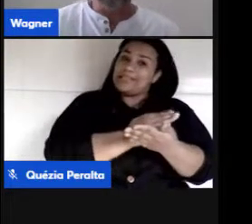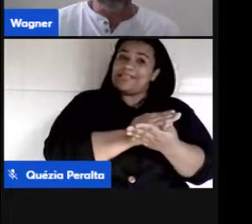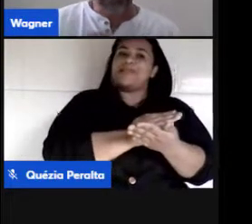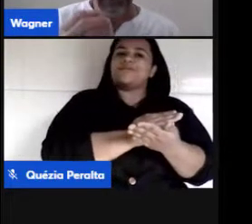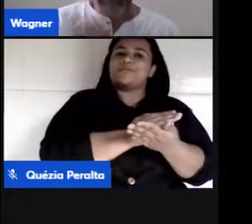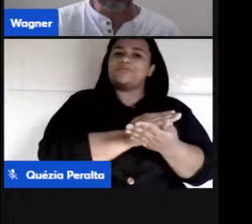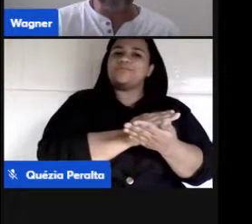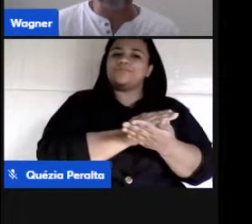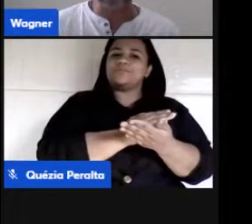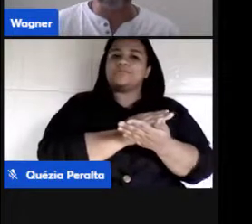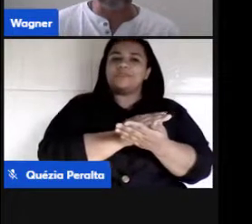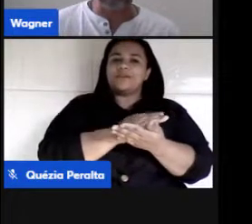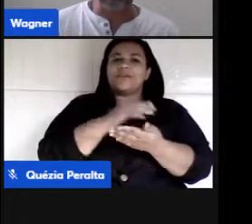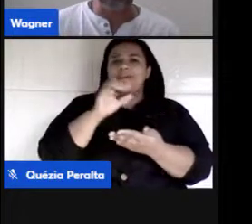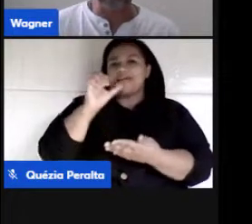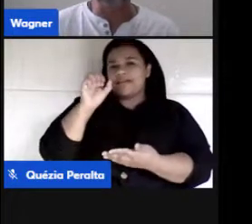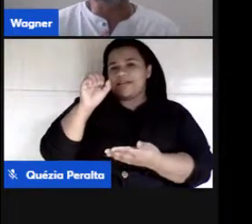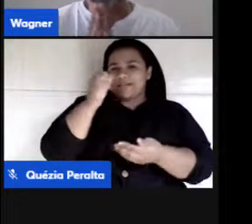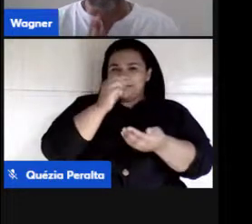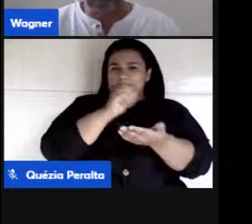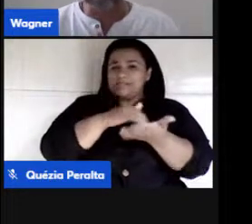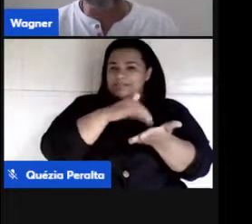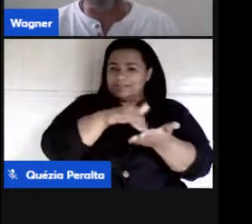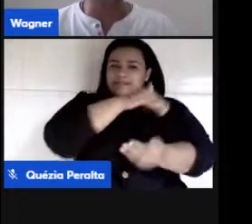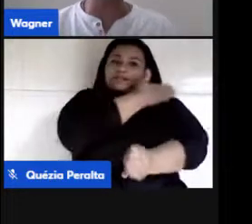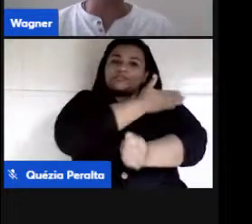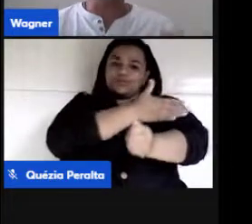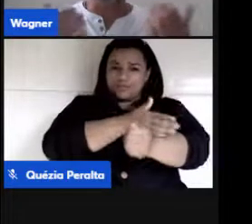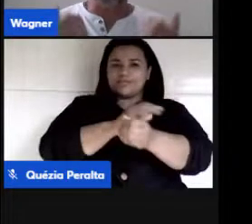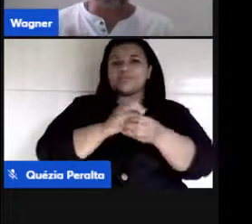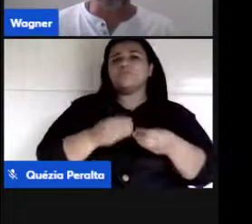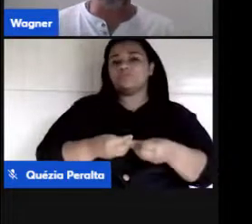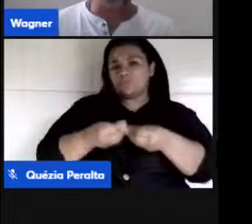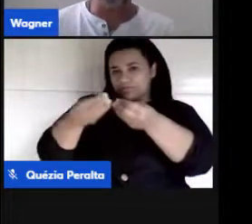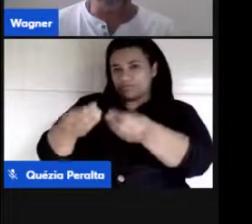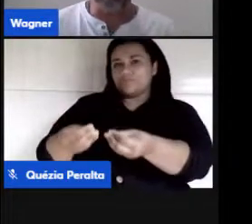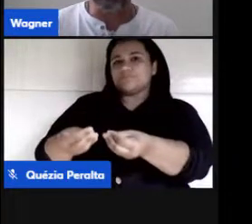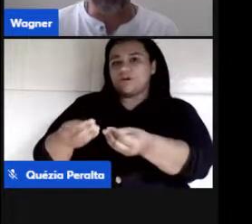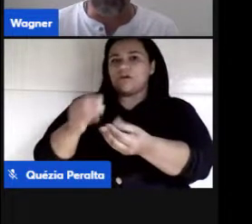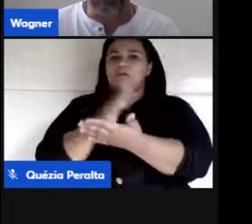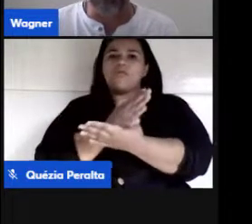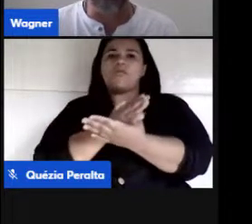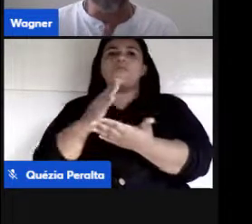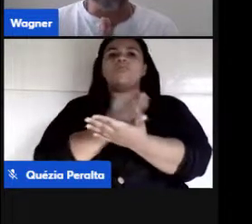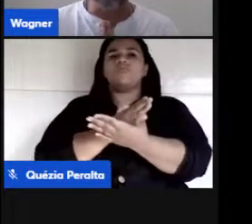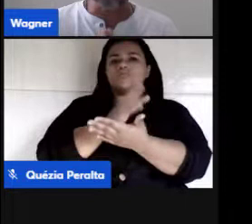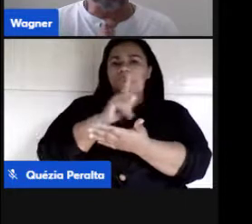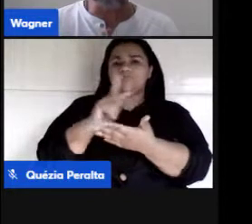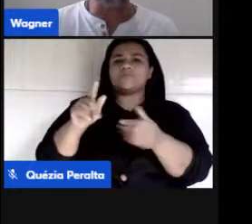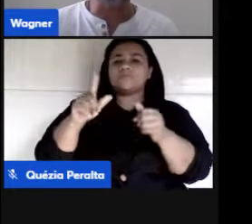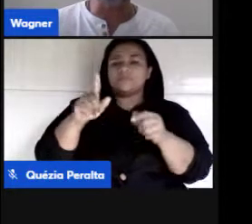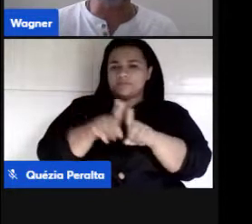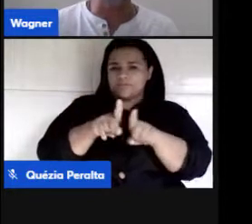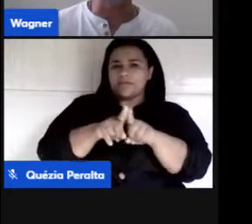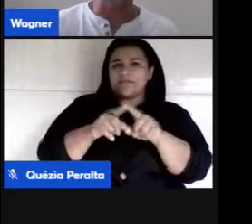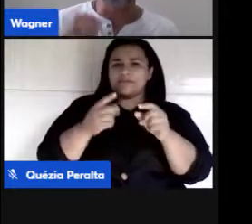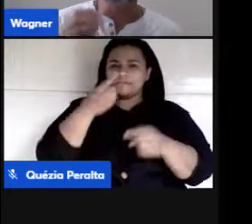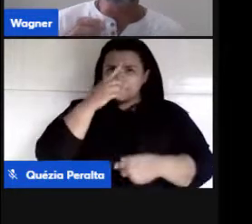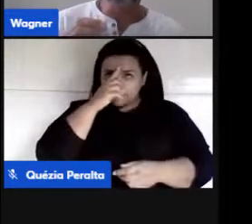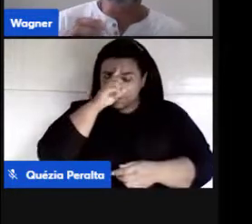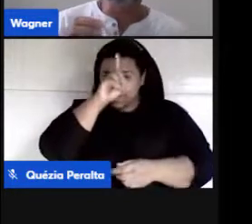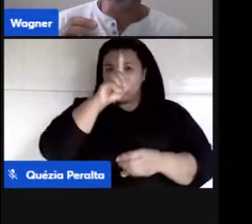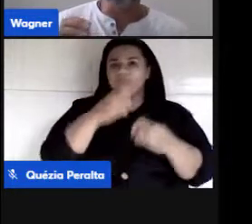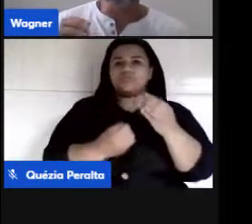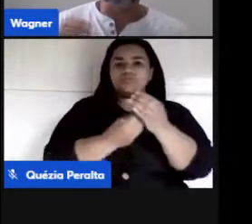própria GEFEM, a CEMED, disponibilizou, algumas escolas também criaram o seu repertório, né? O seu caderno de atividades.